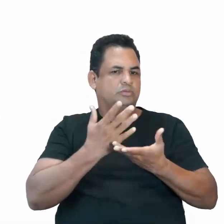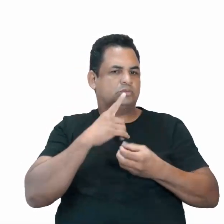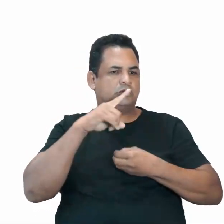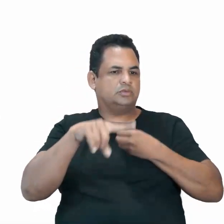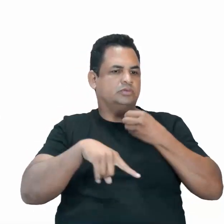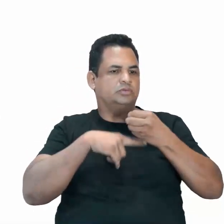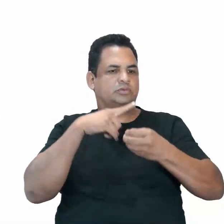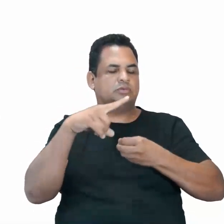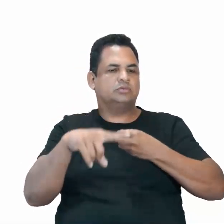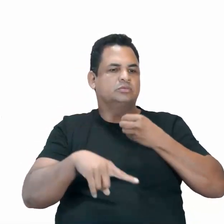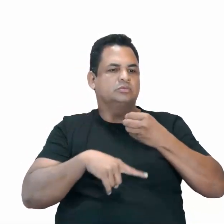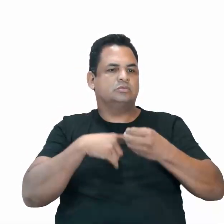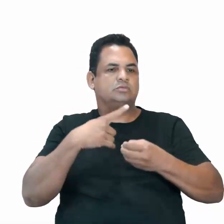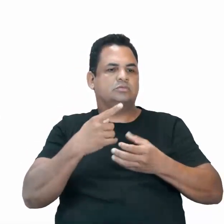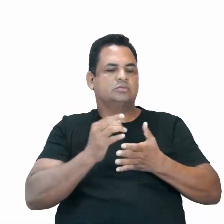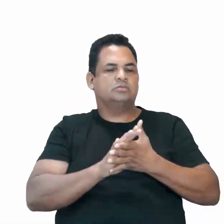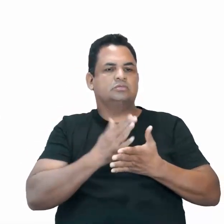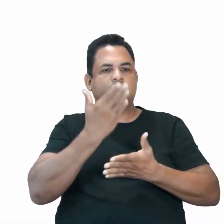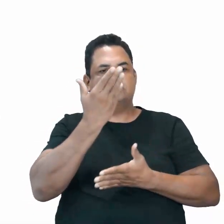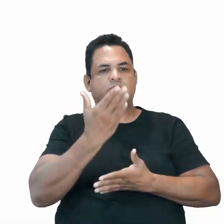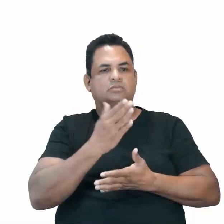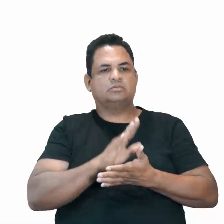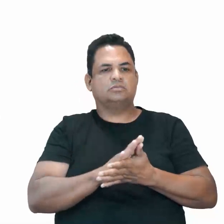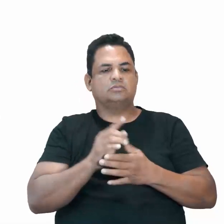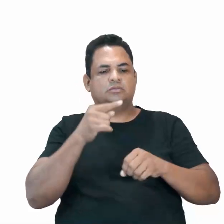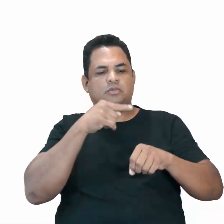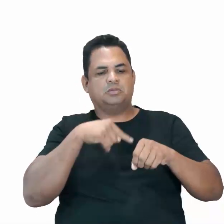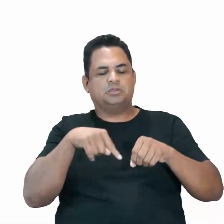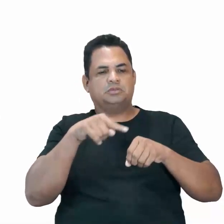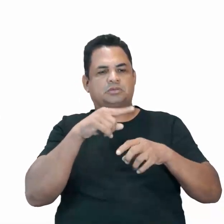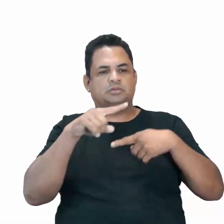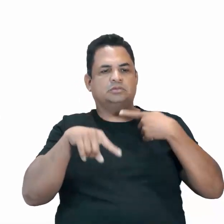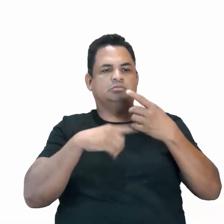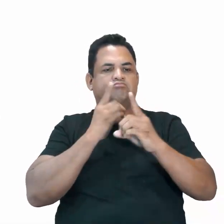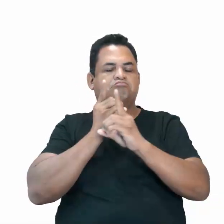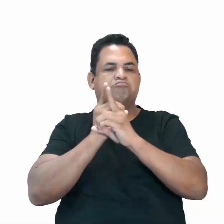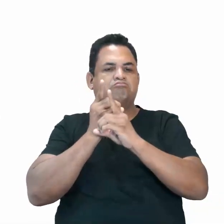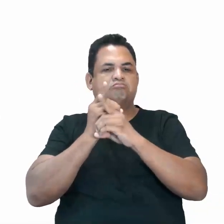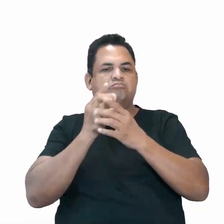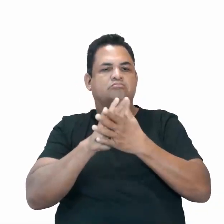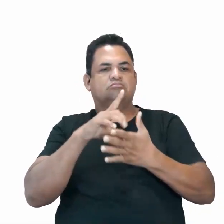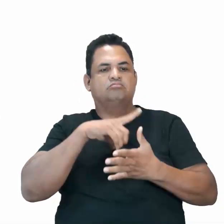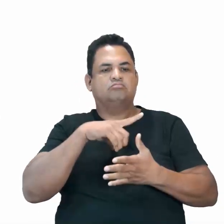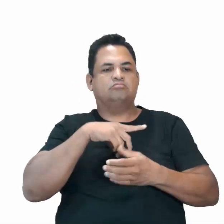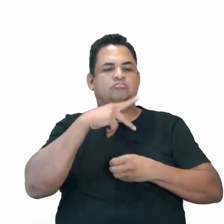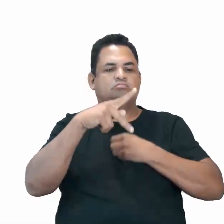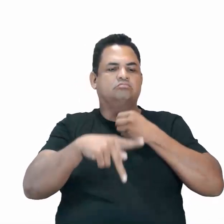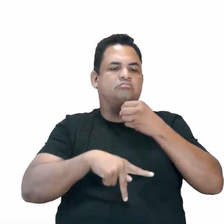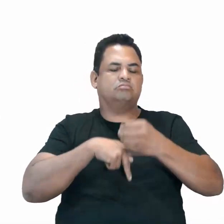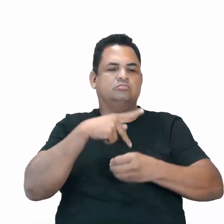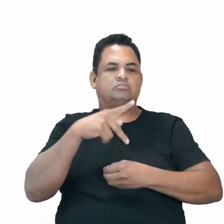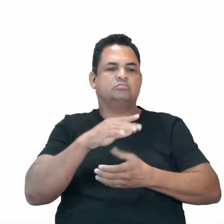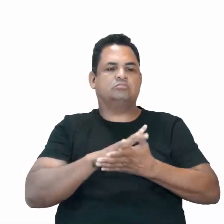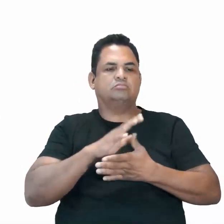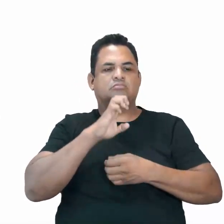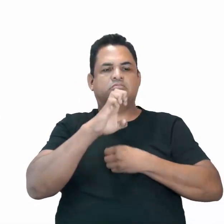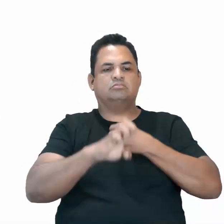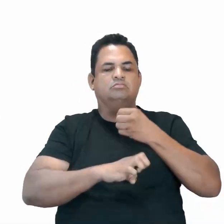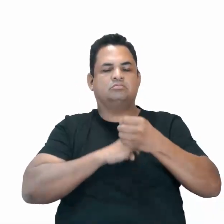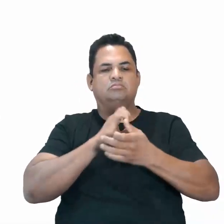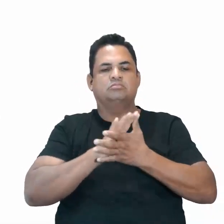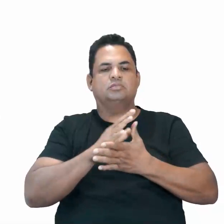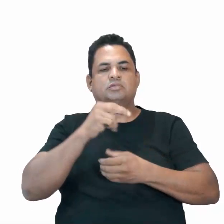pessoa pensava? O átomo era só uma esfera. Depois descobriram que era constituído por prótons, elétrons e nêutrons,